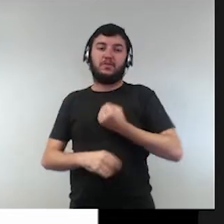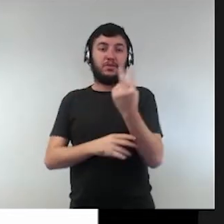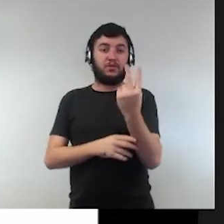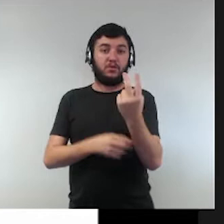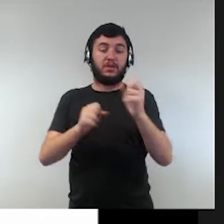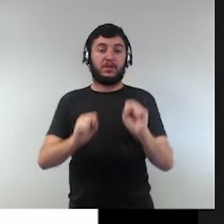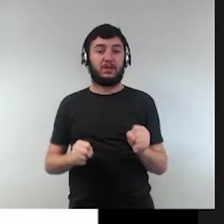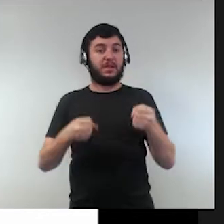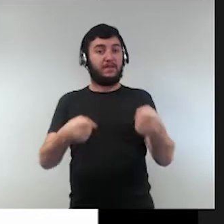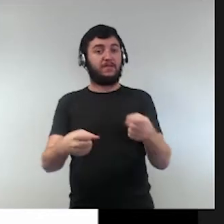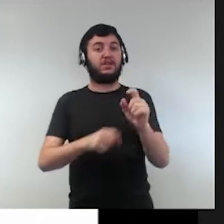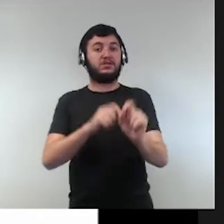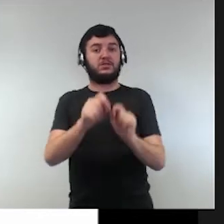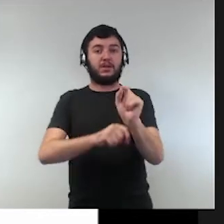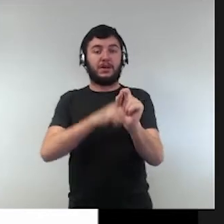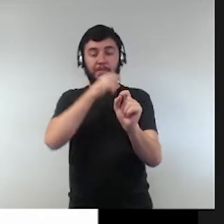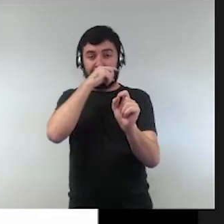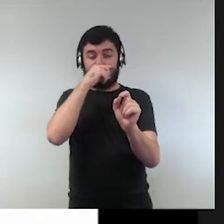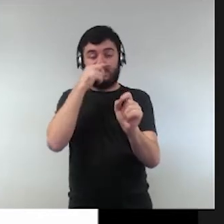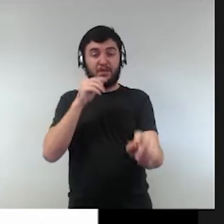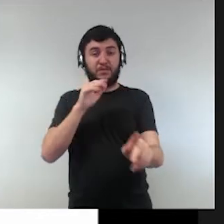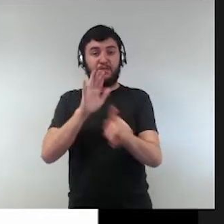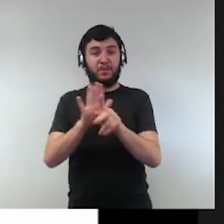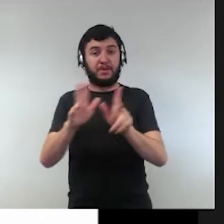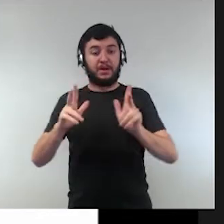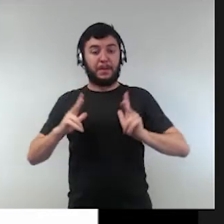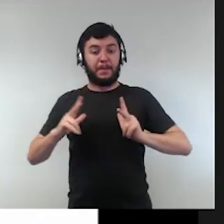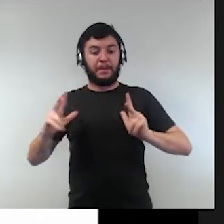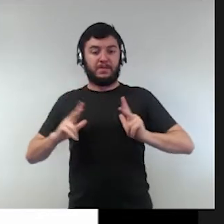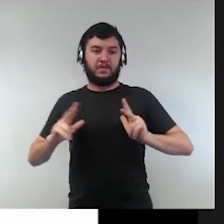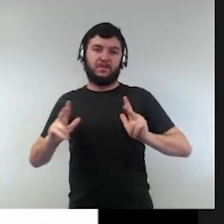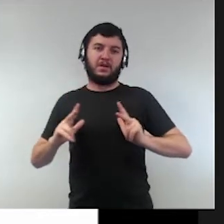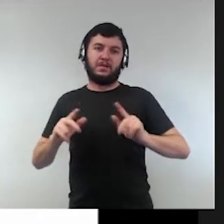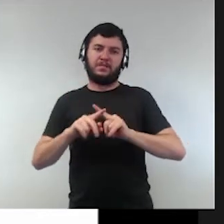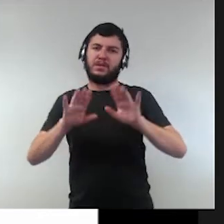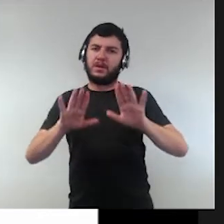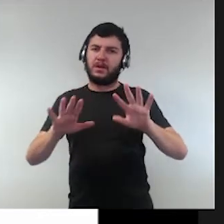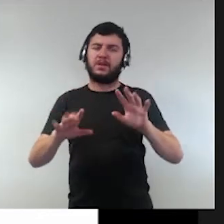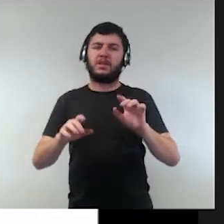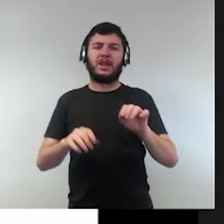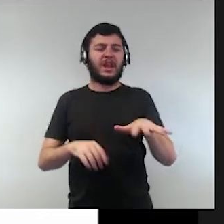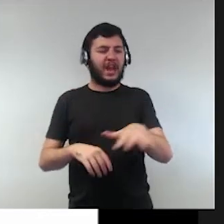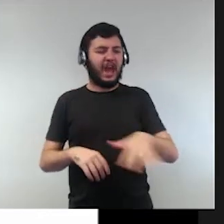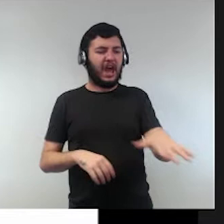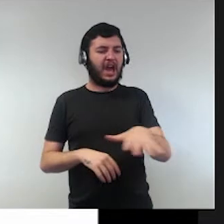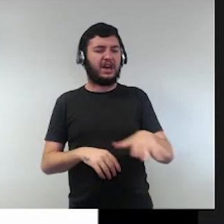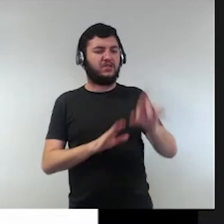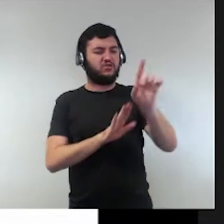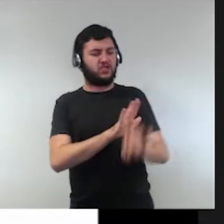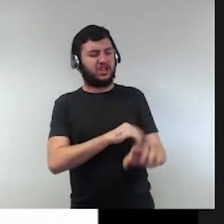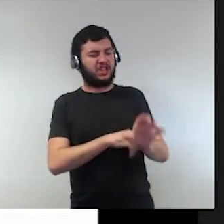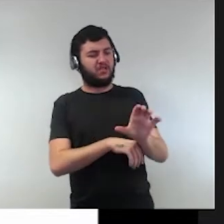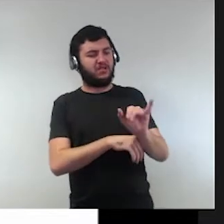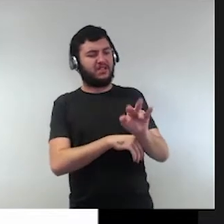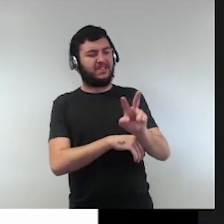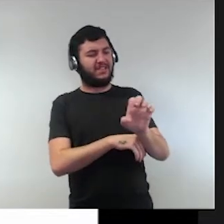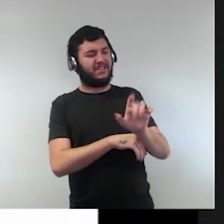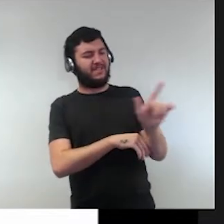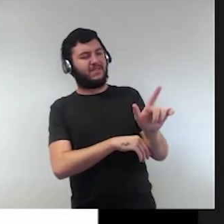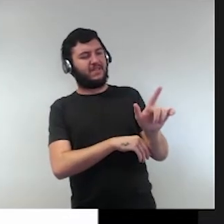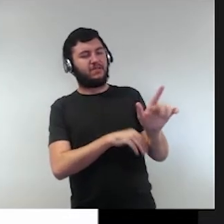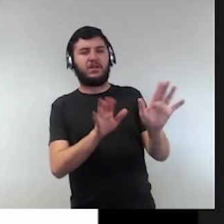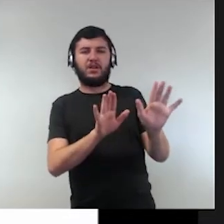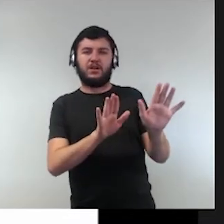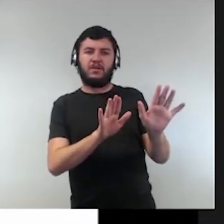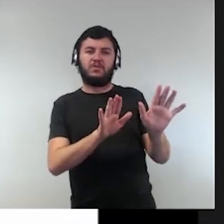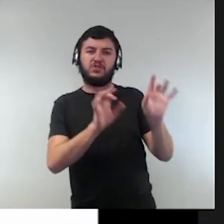Defende a propriedade privada. Bem claro isso, né, não só na área civil, no Código Civil, mas também na Constituição